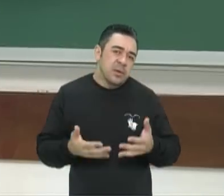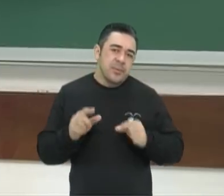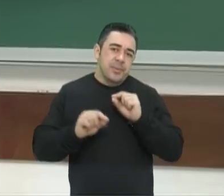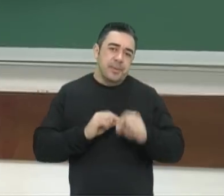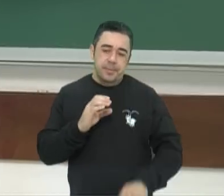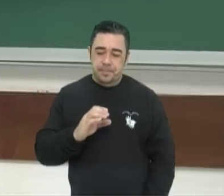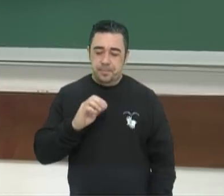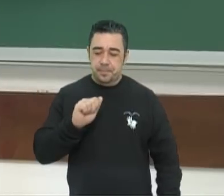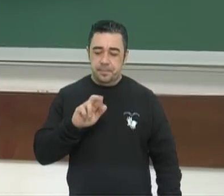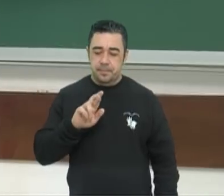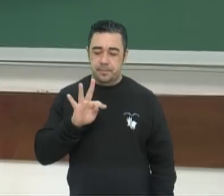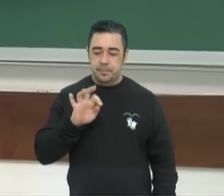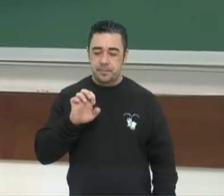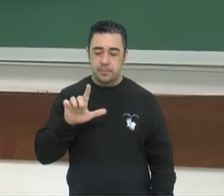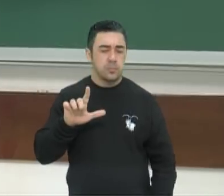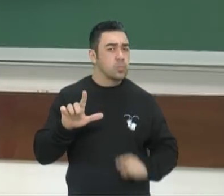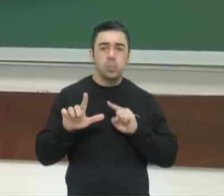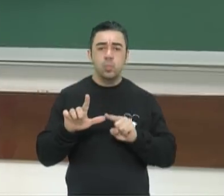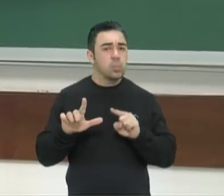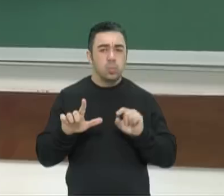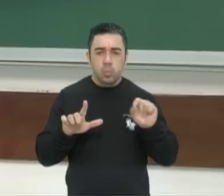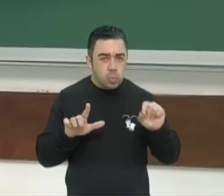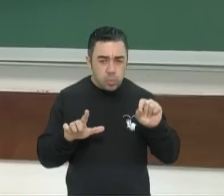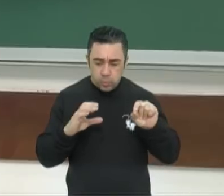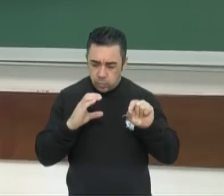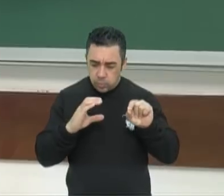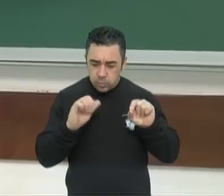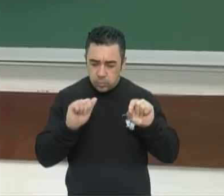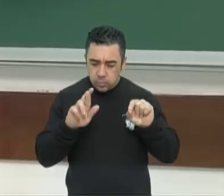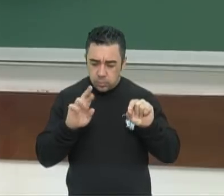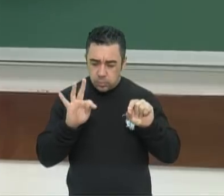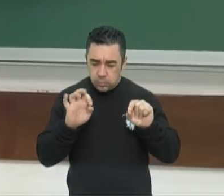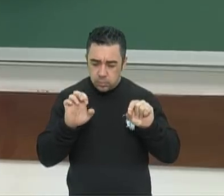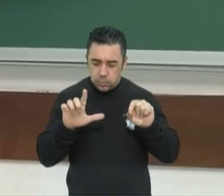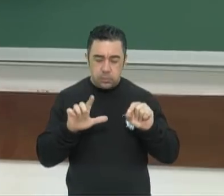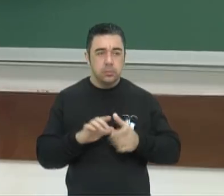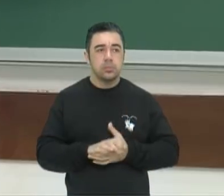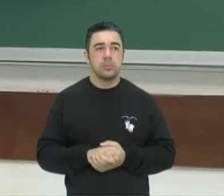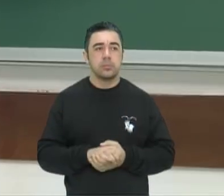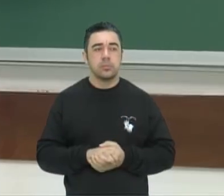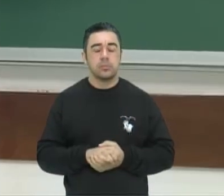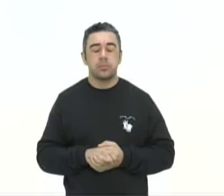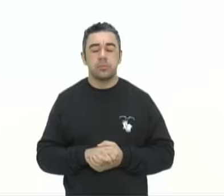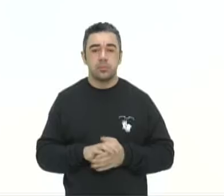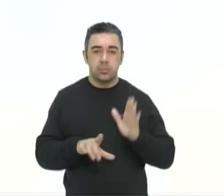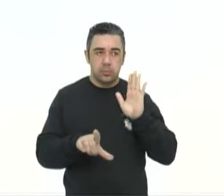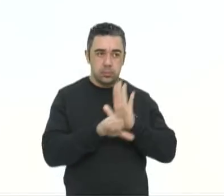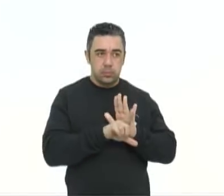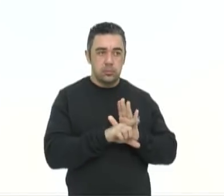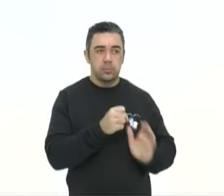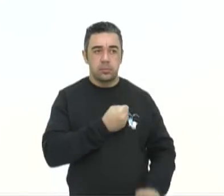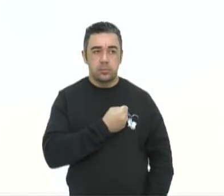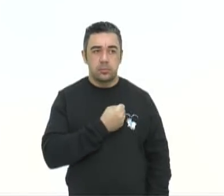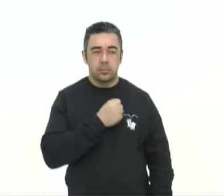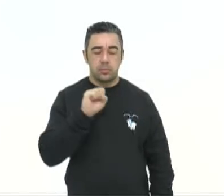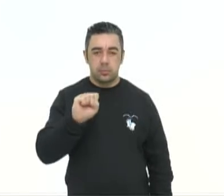cartel ele é crime e vamos entender o que é cartel, certo? Vamos em frente. Olha só, lei